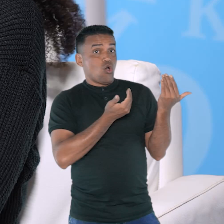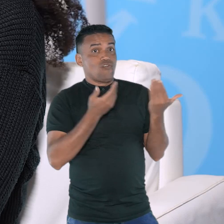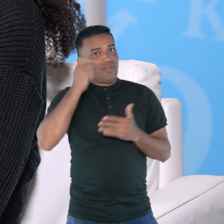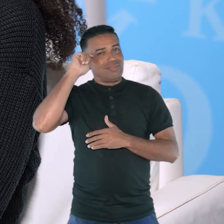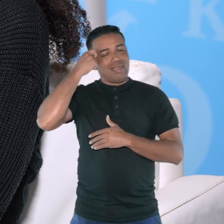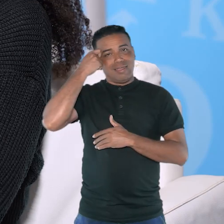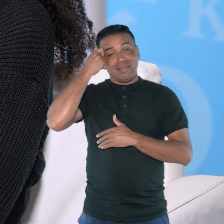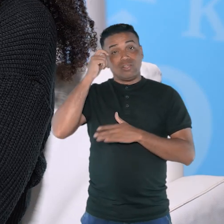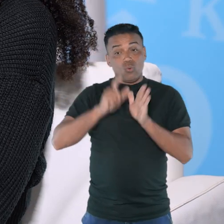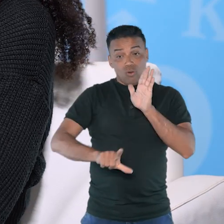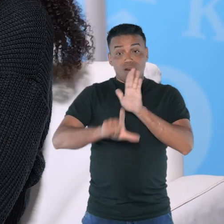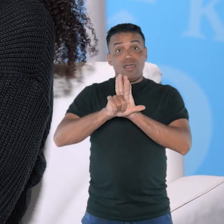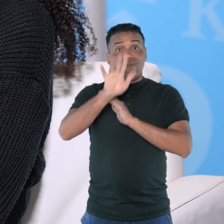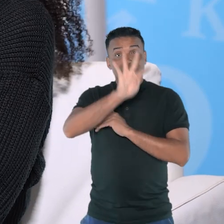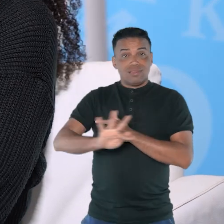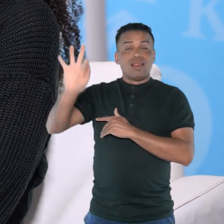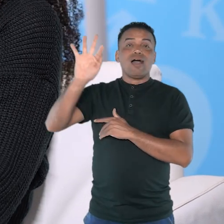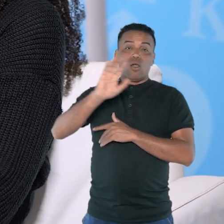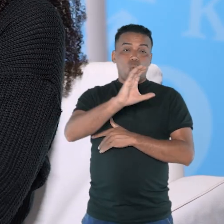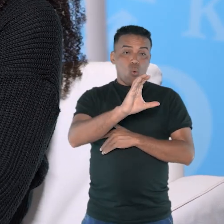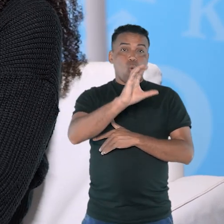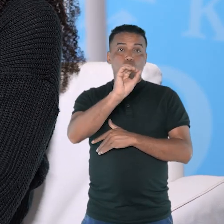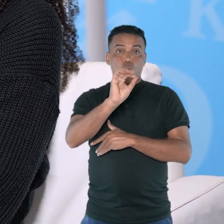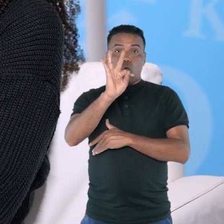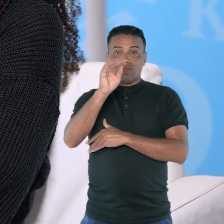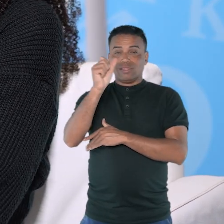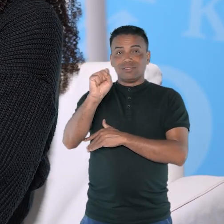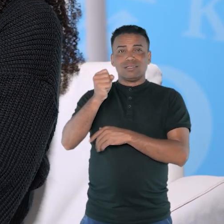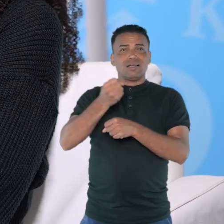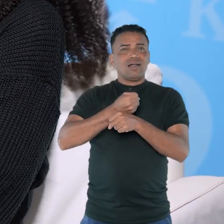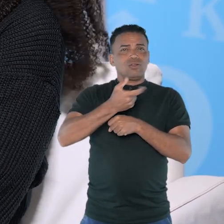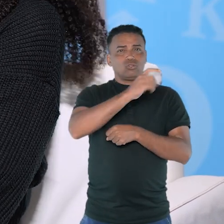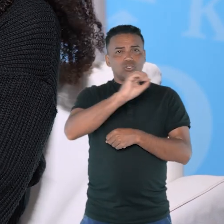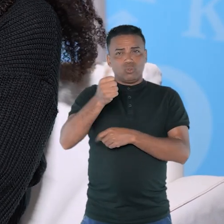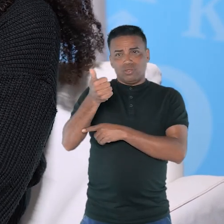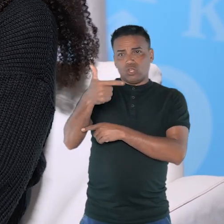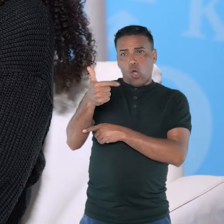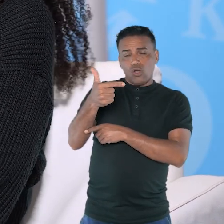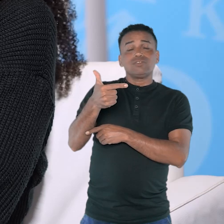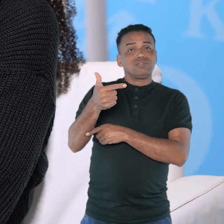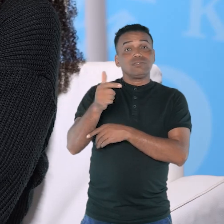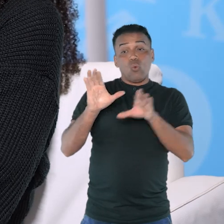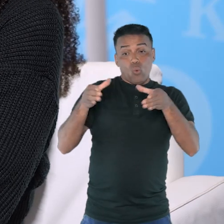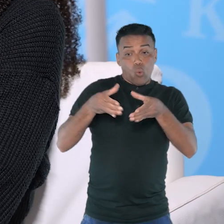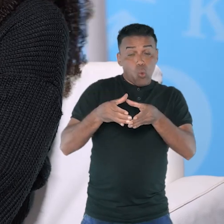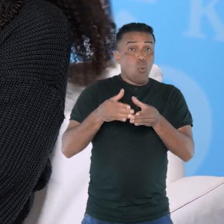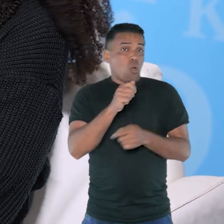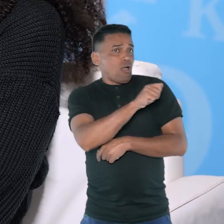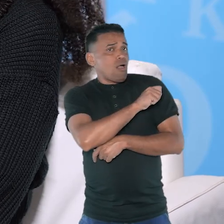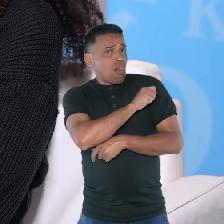gente ter a Lei Federal de Cotas de 2012, a gente teve esse coletivo de estudantes que lutou mesmo, né, de uma